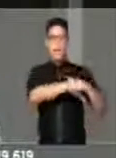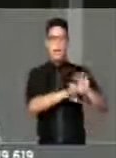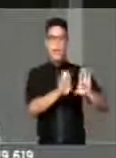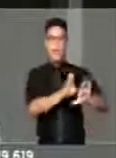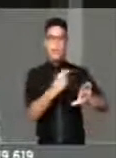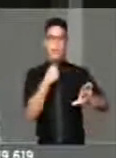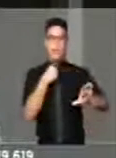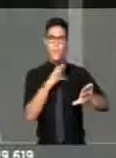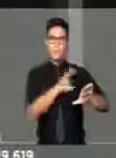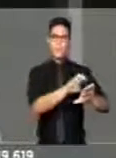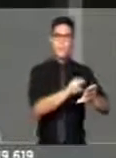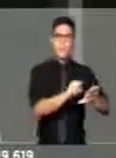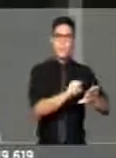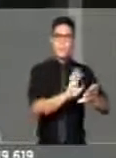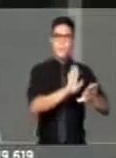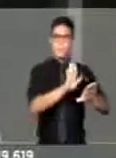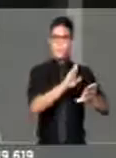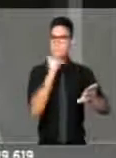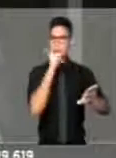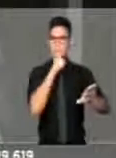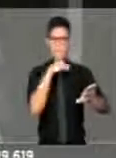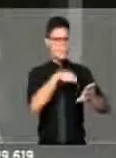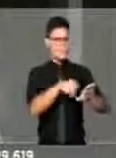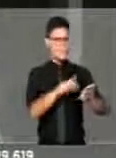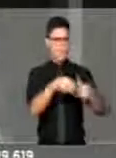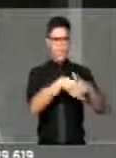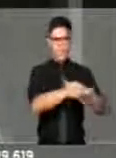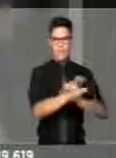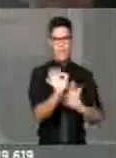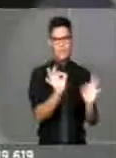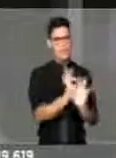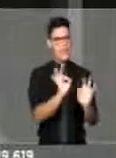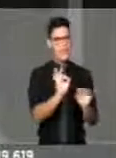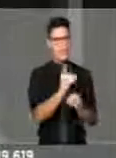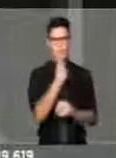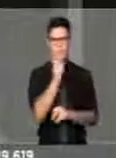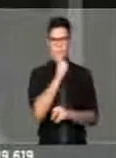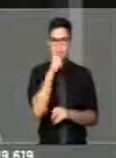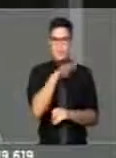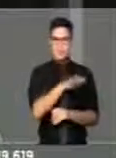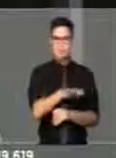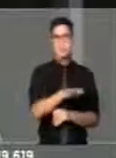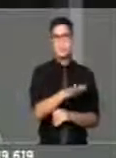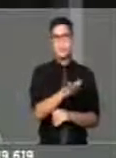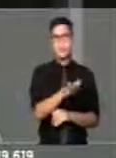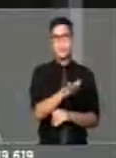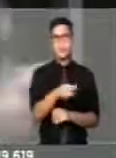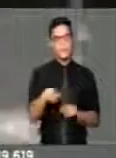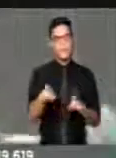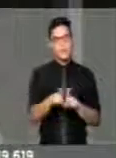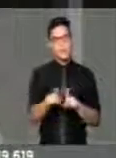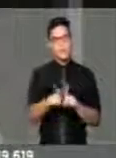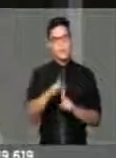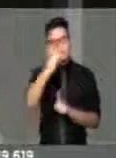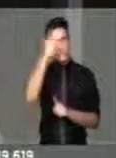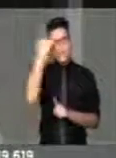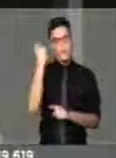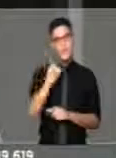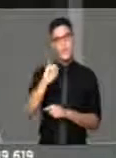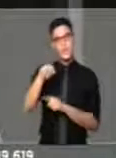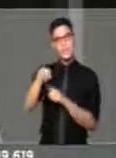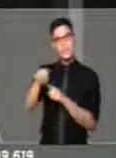verdade. E qual é a pressão que existe com o discurso repetitivo de que a